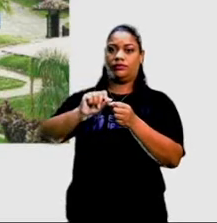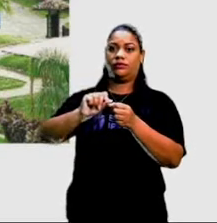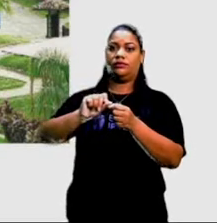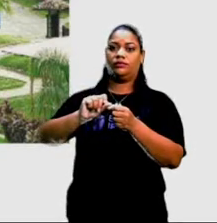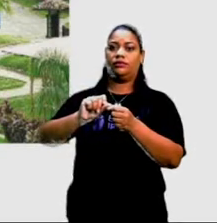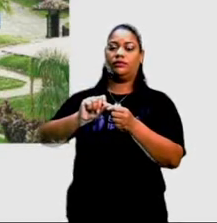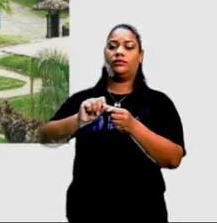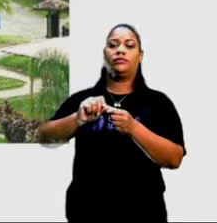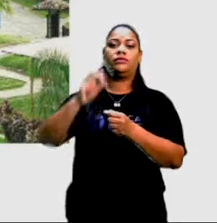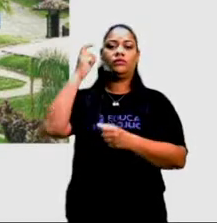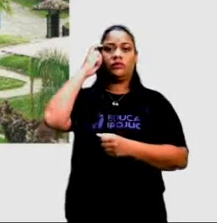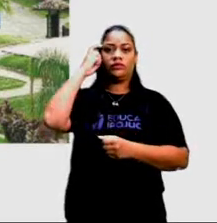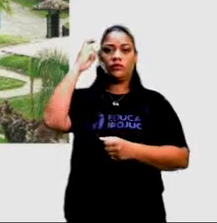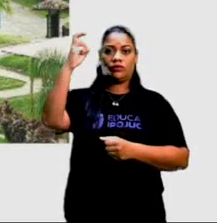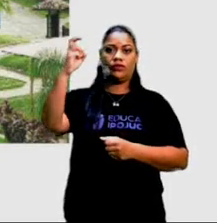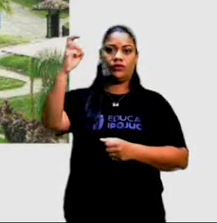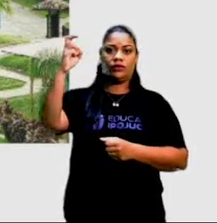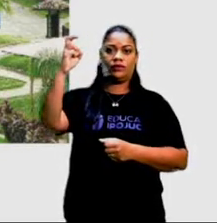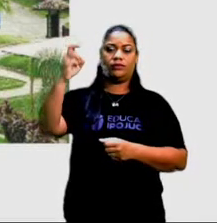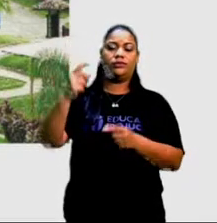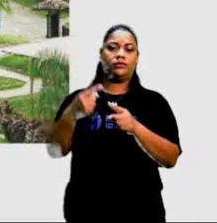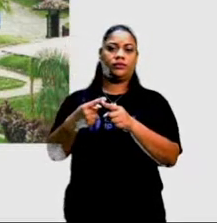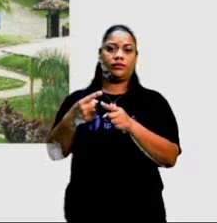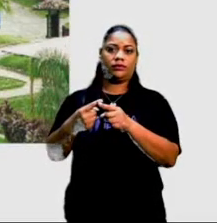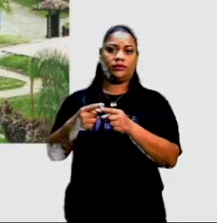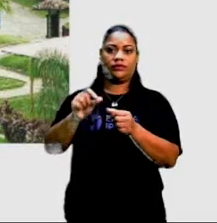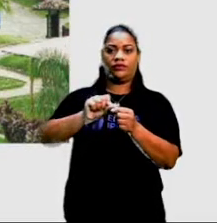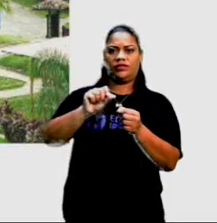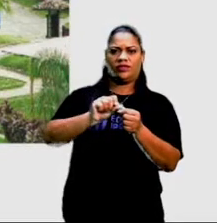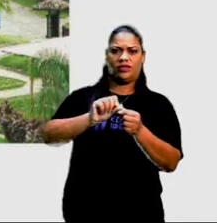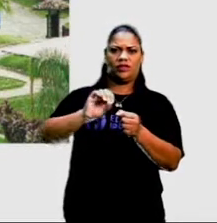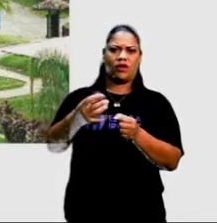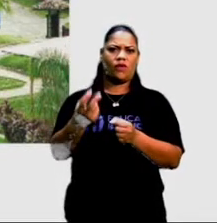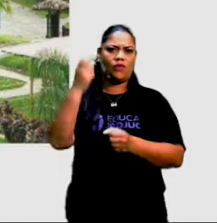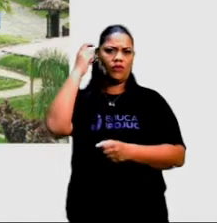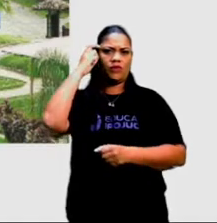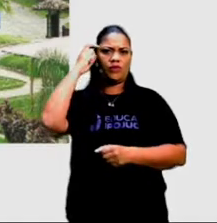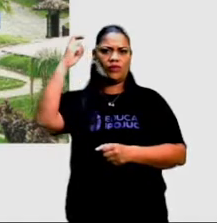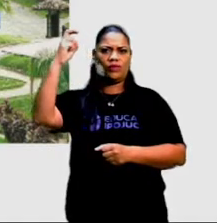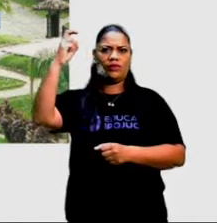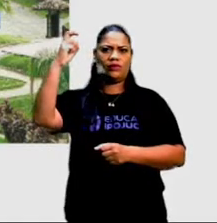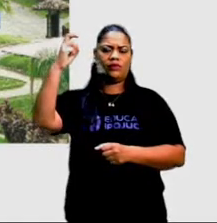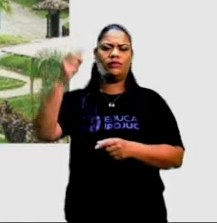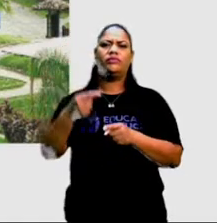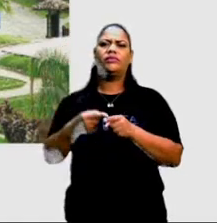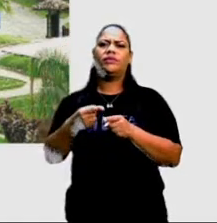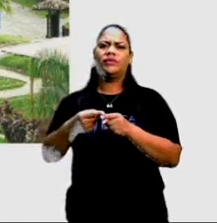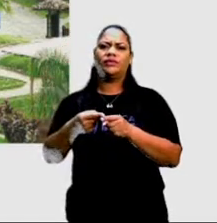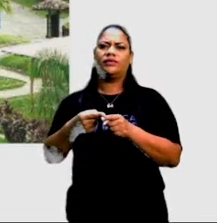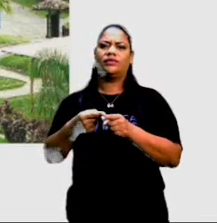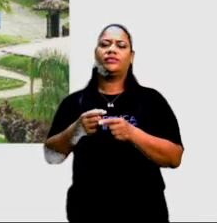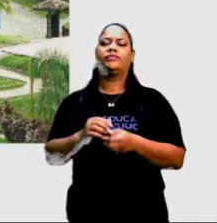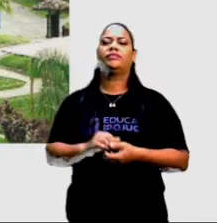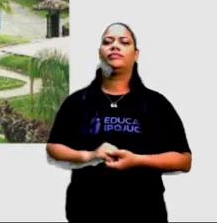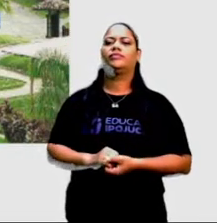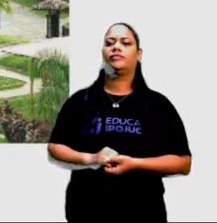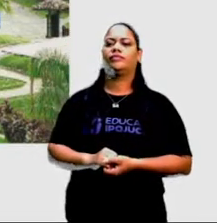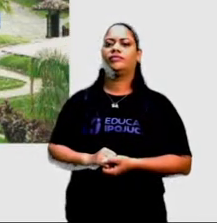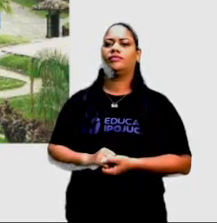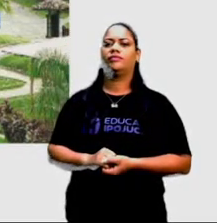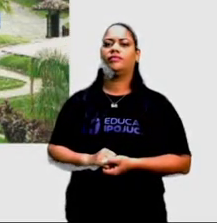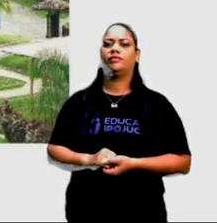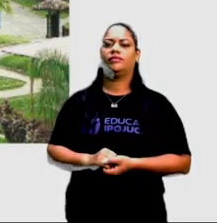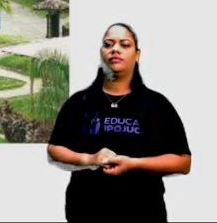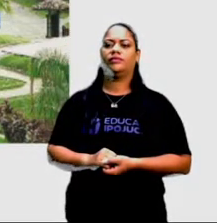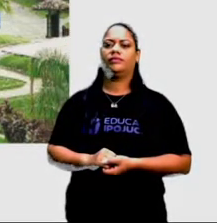cultural. Por que, tia Gil? Construída ou é cultural. Construída é como a gente vê aí,